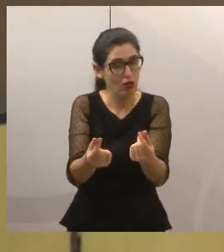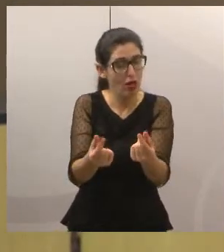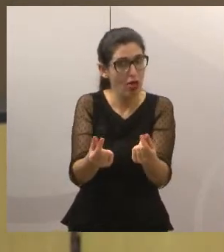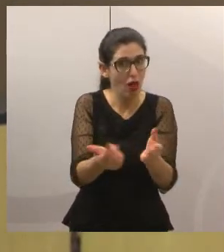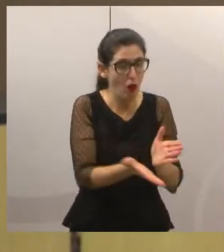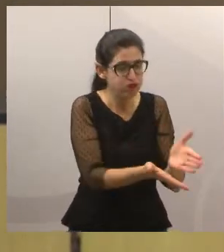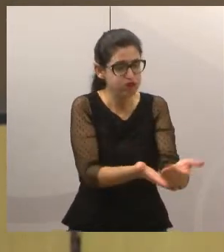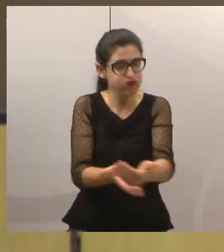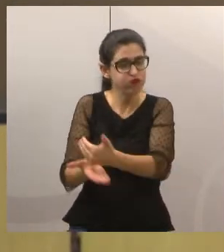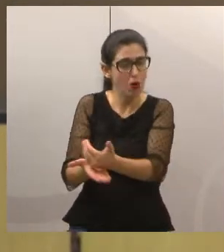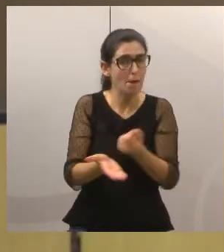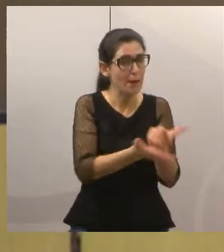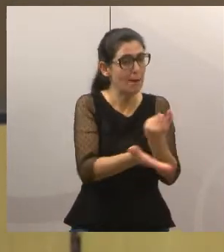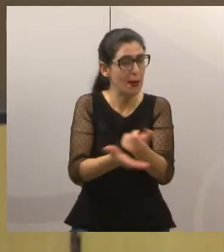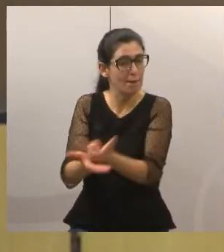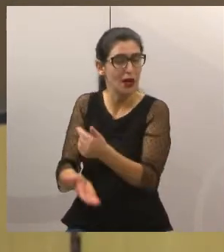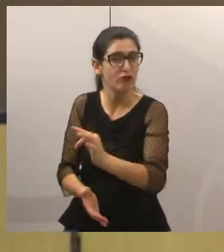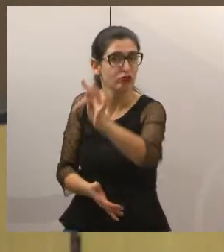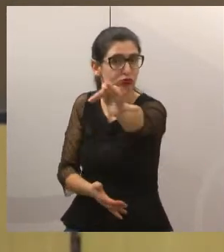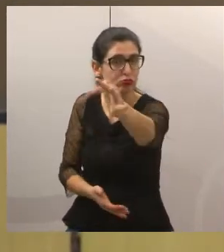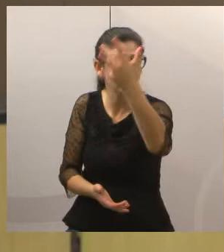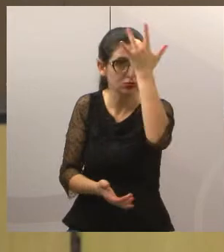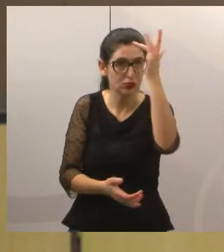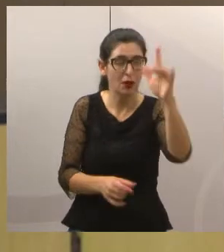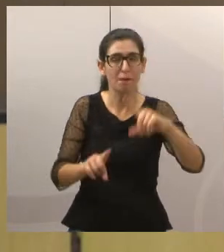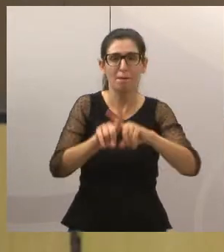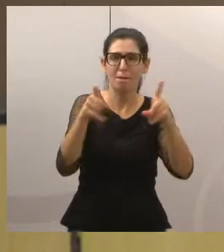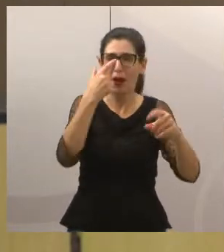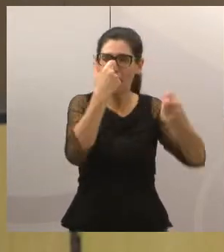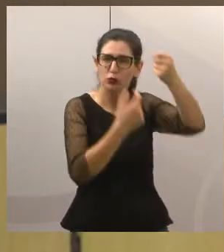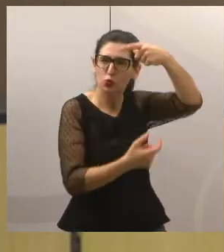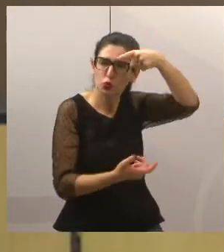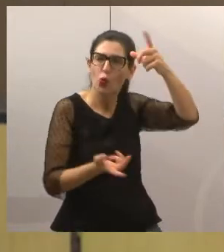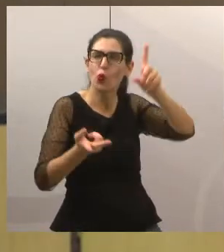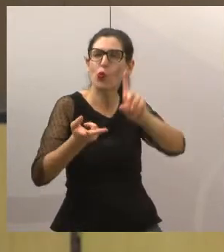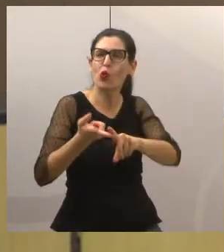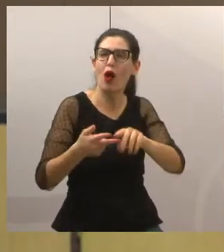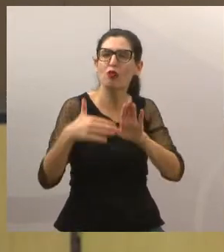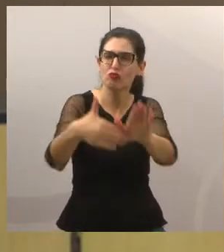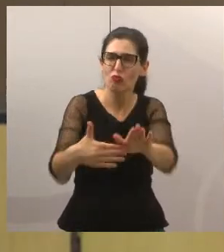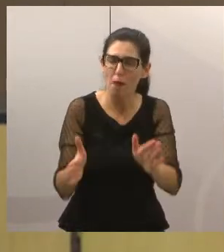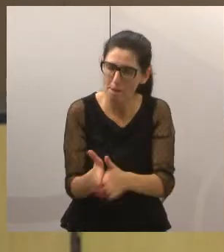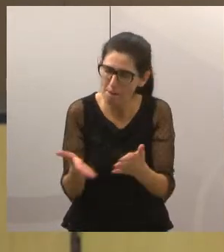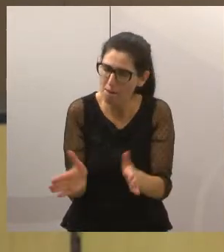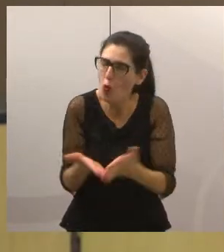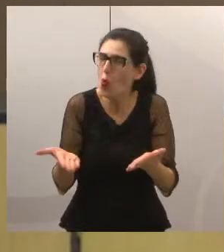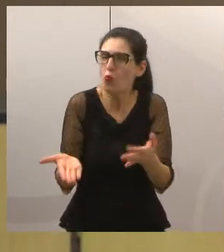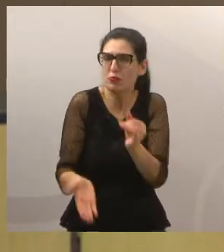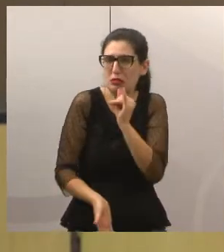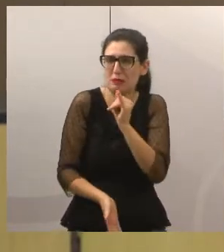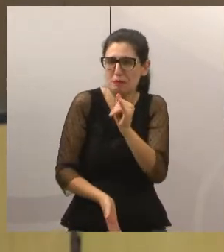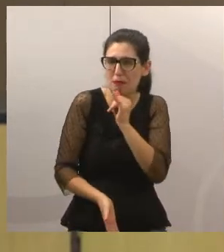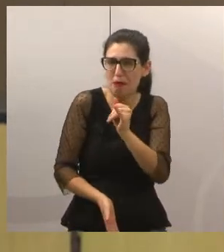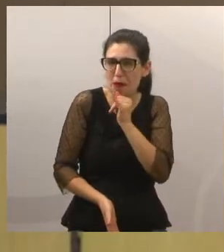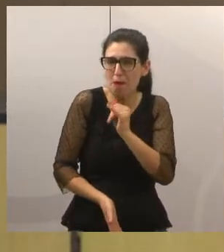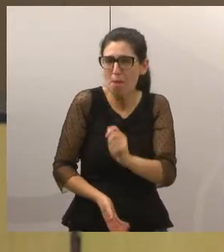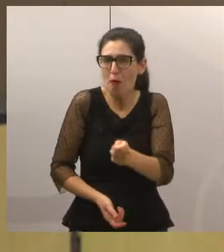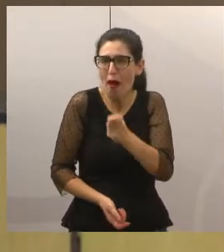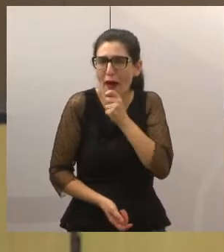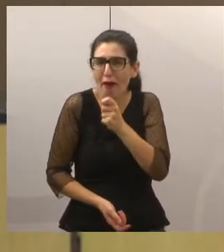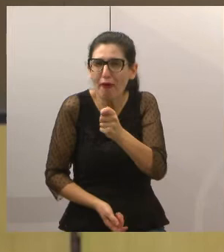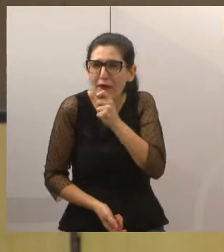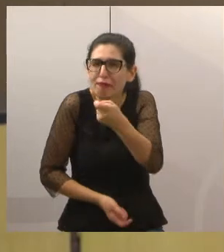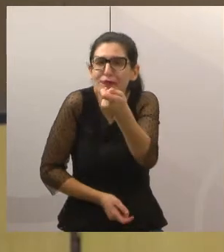as secretarias com fins sociais, culturais, ainda não teve